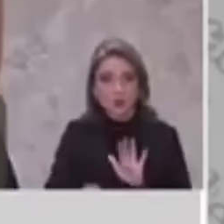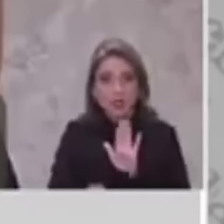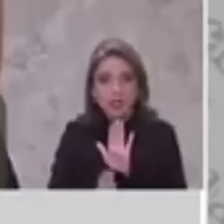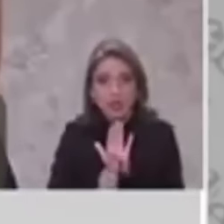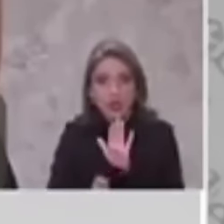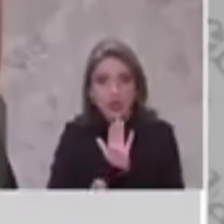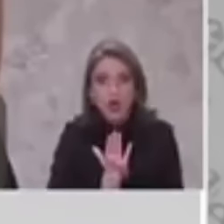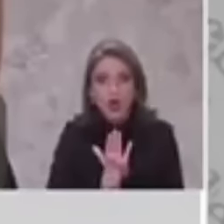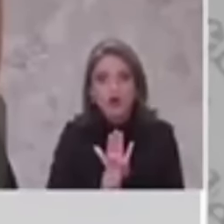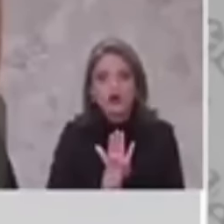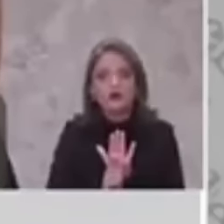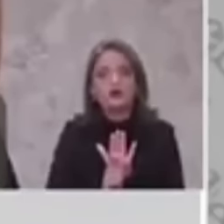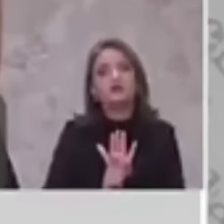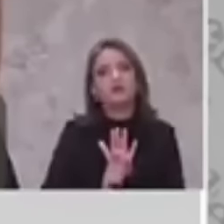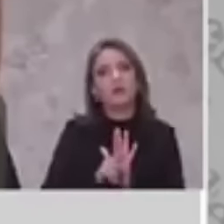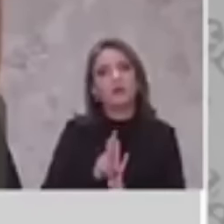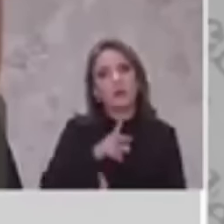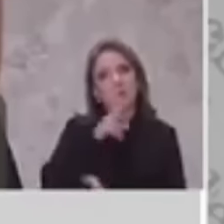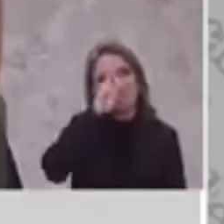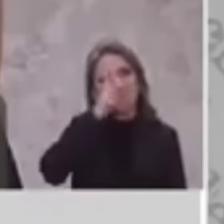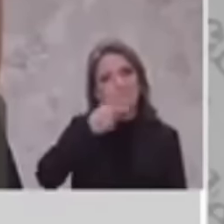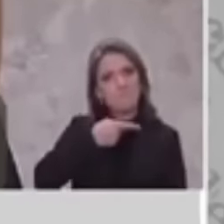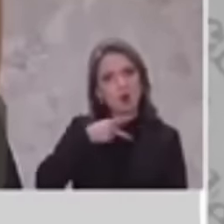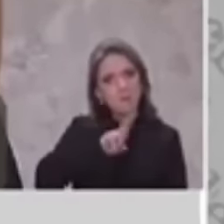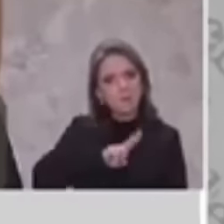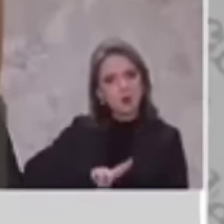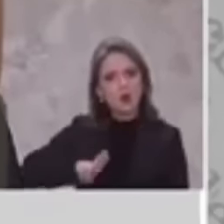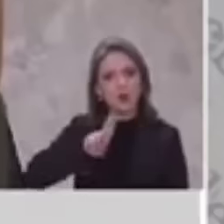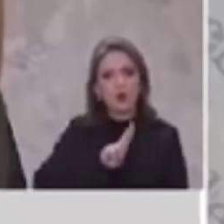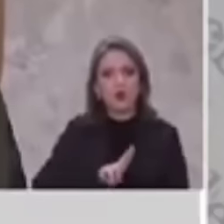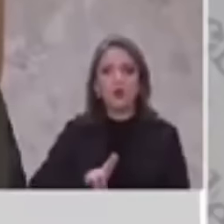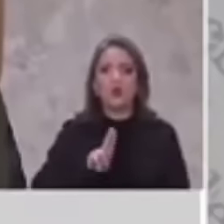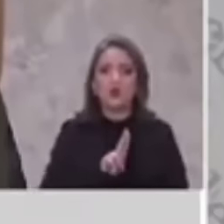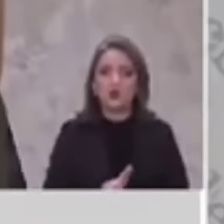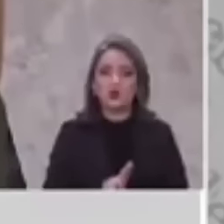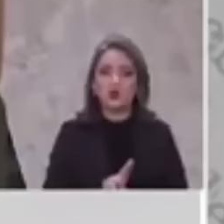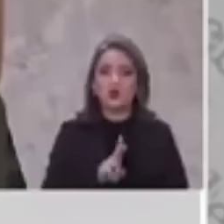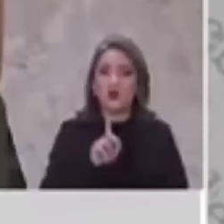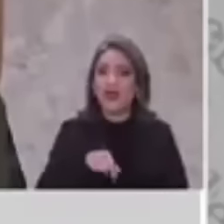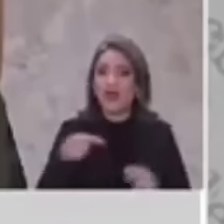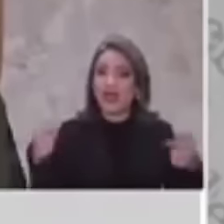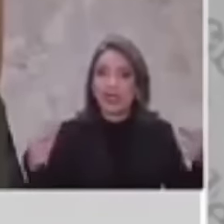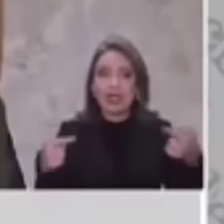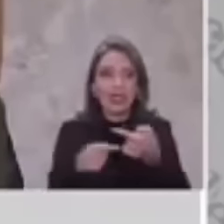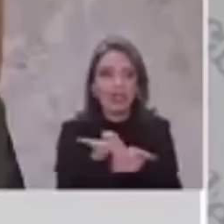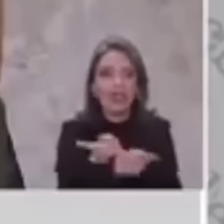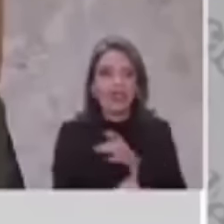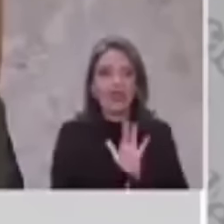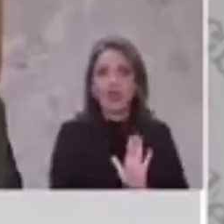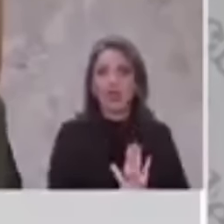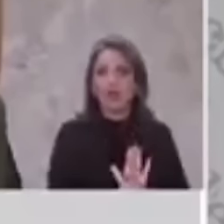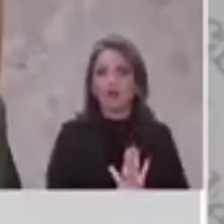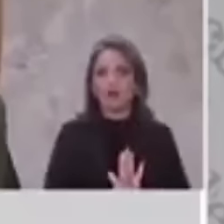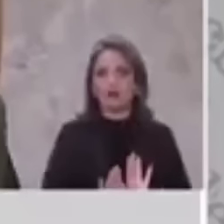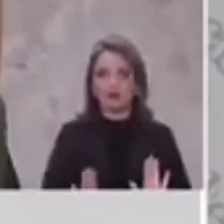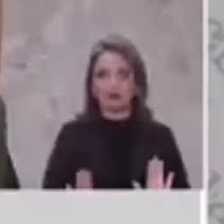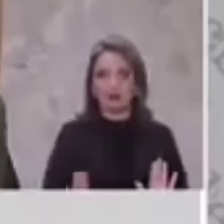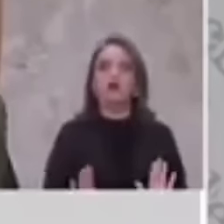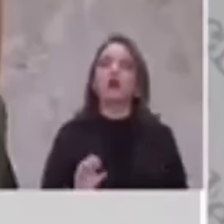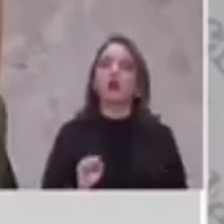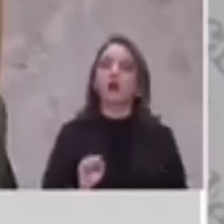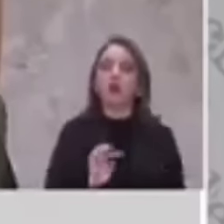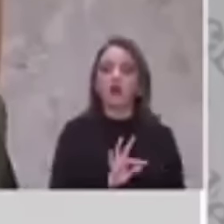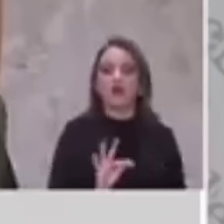drogas mesmo para consumo pessoal é um ato ilícito Portanto o Supremo